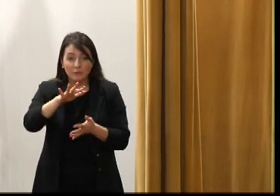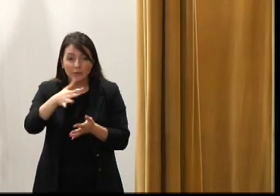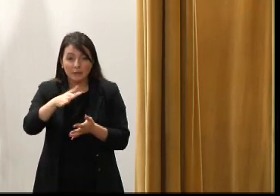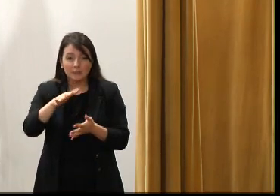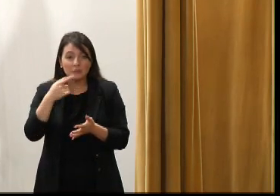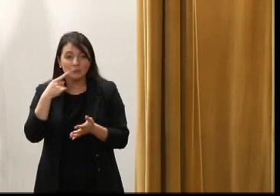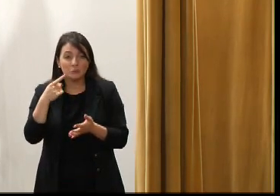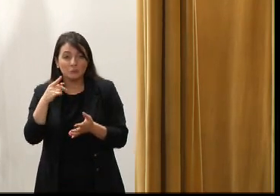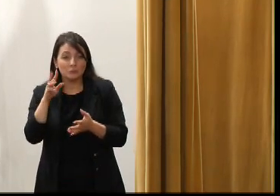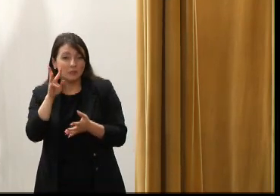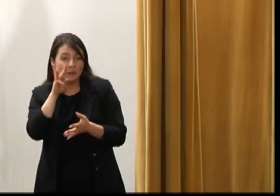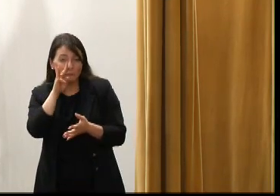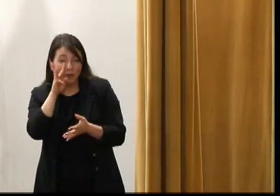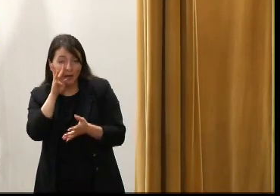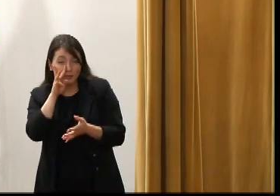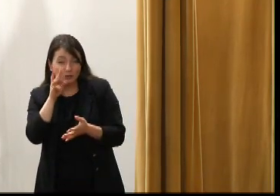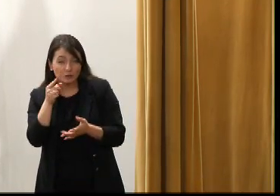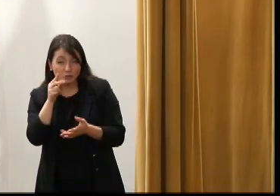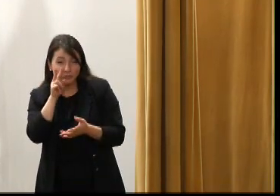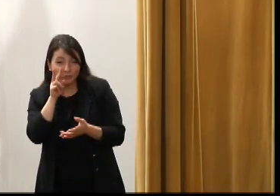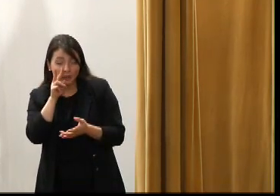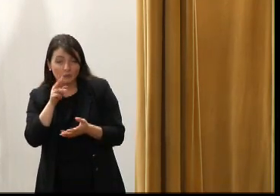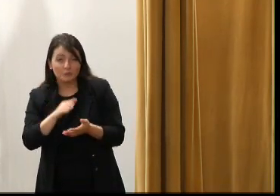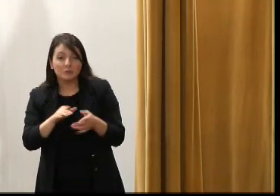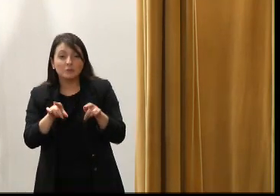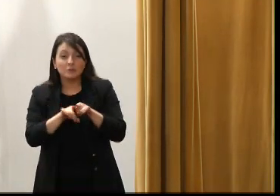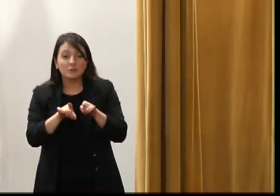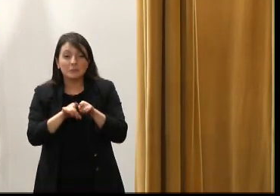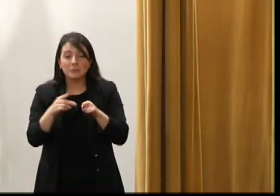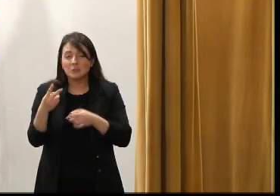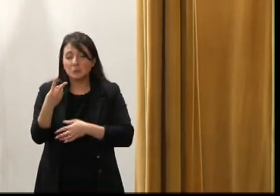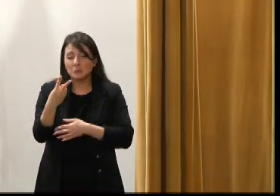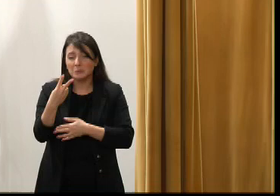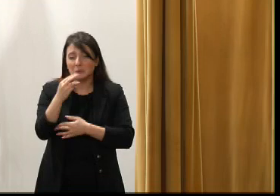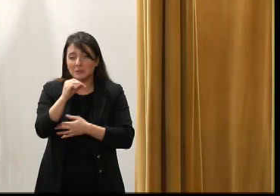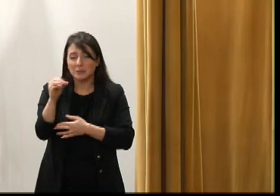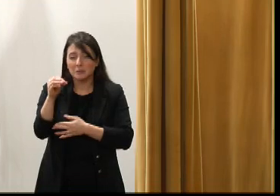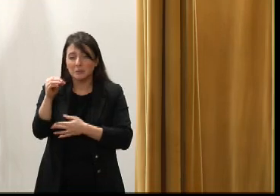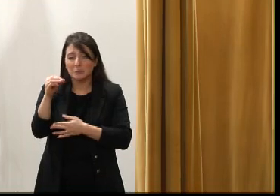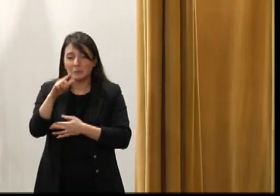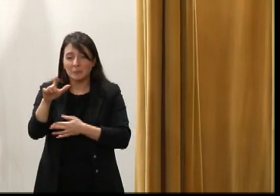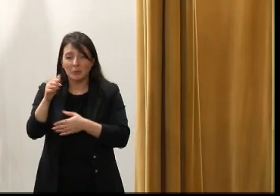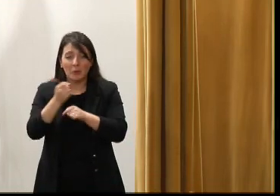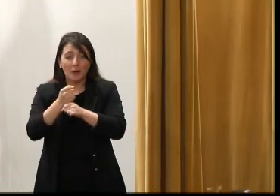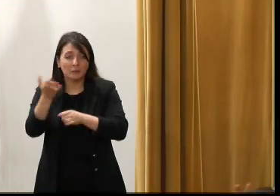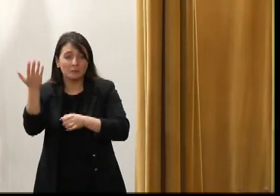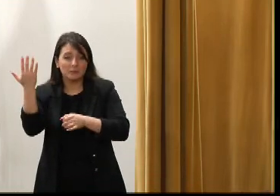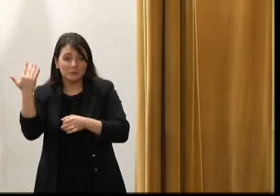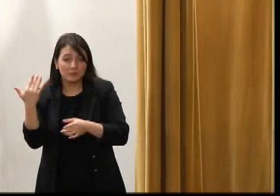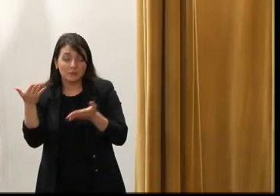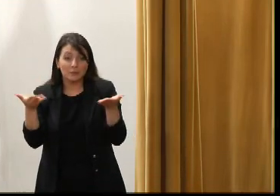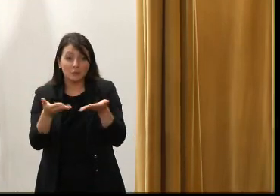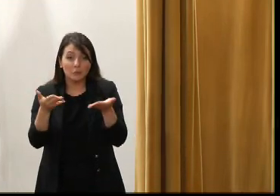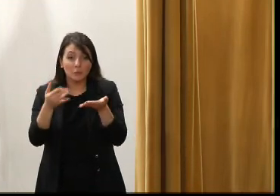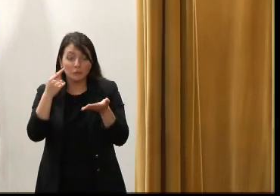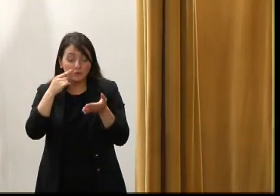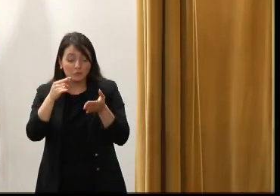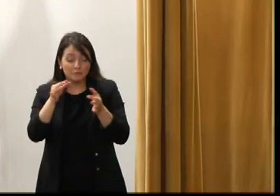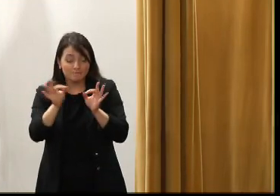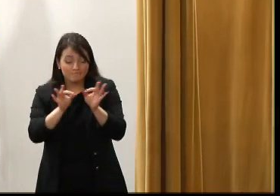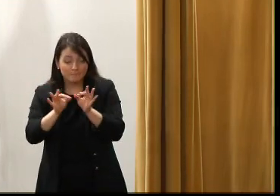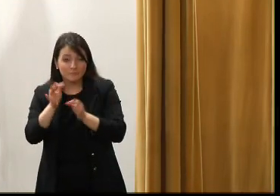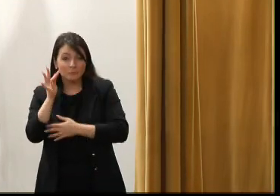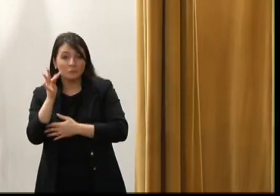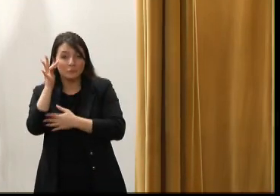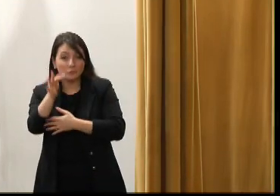watts, em função aqui de um período aqui de 200 mil anos atrás, hoje, uma projeção para o futuro.